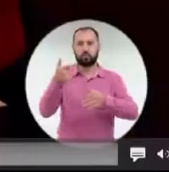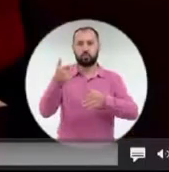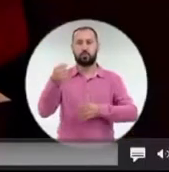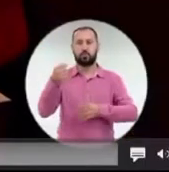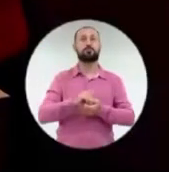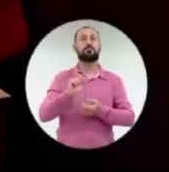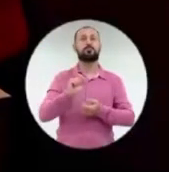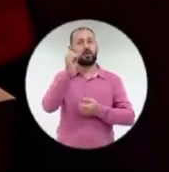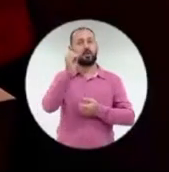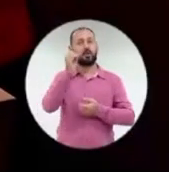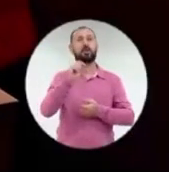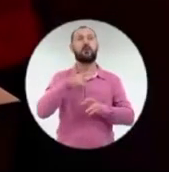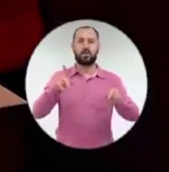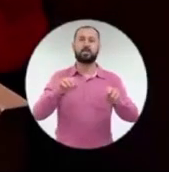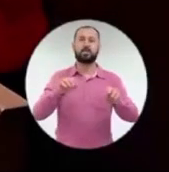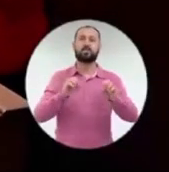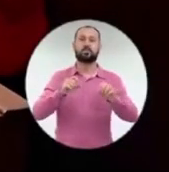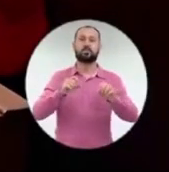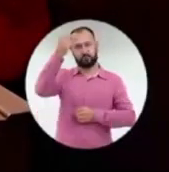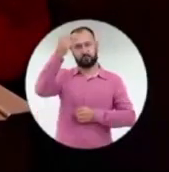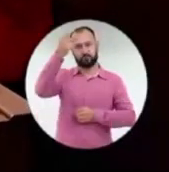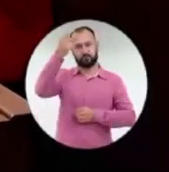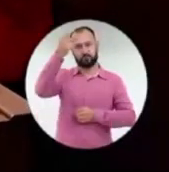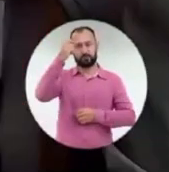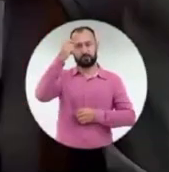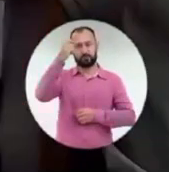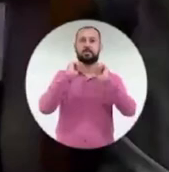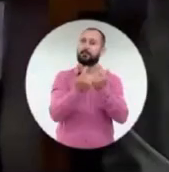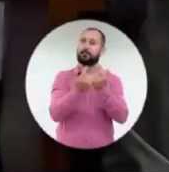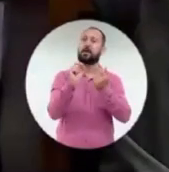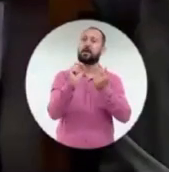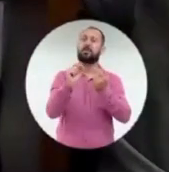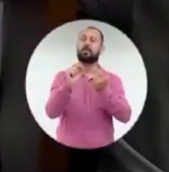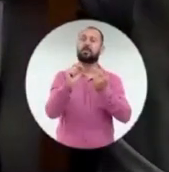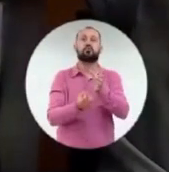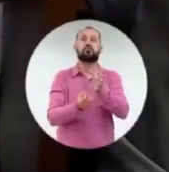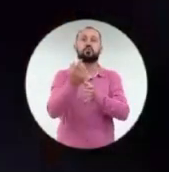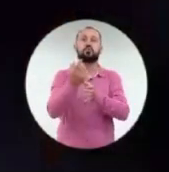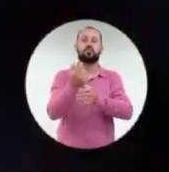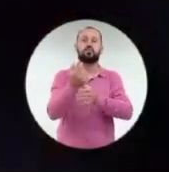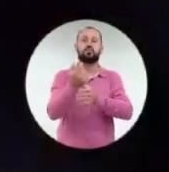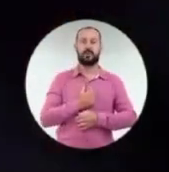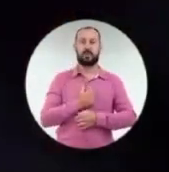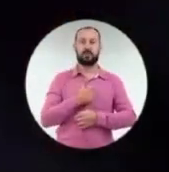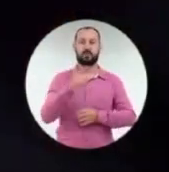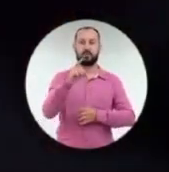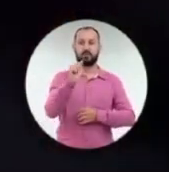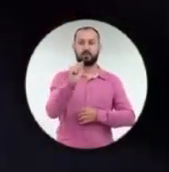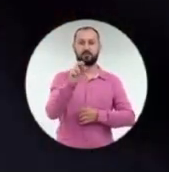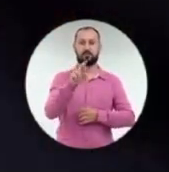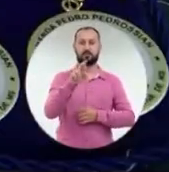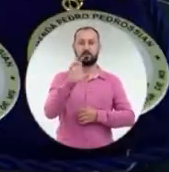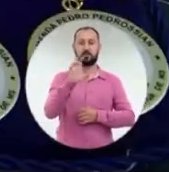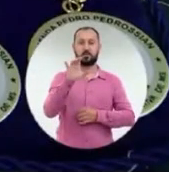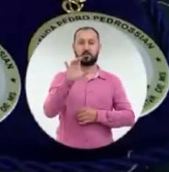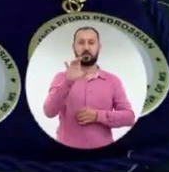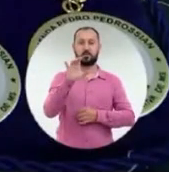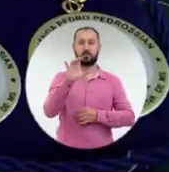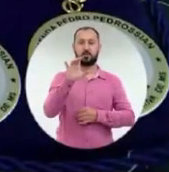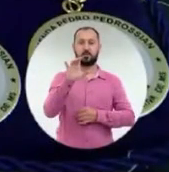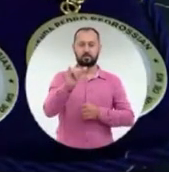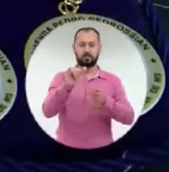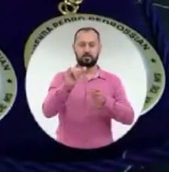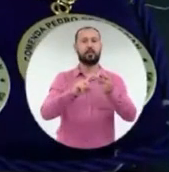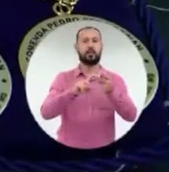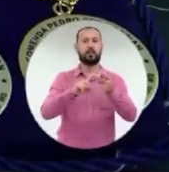diferença no ensino superior, a Assembleia Legislativa instituiu a medalha Darcy Ribeiro e a comenda Pedro